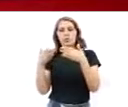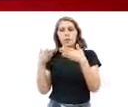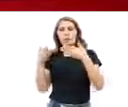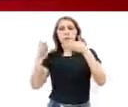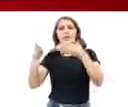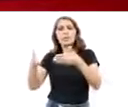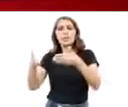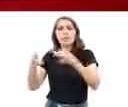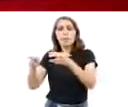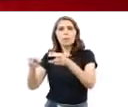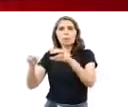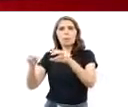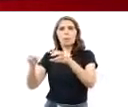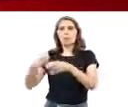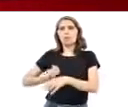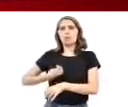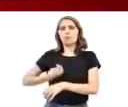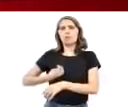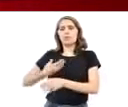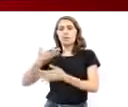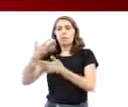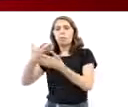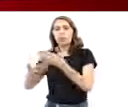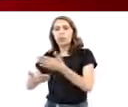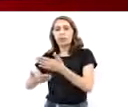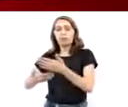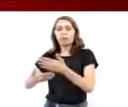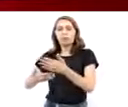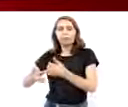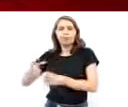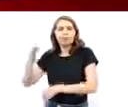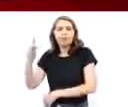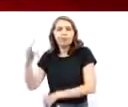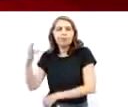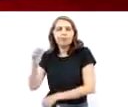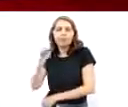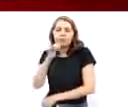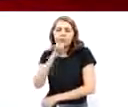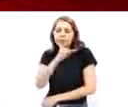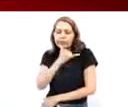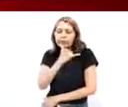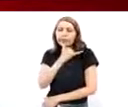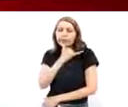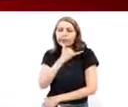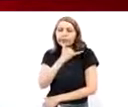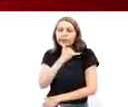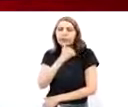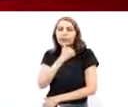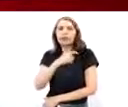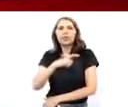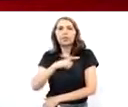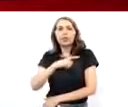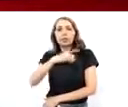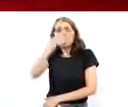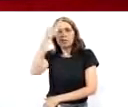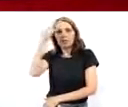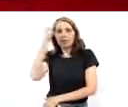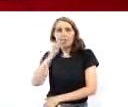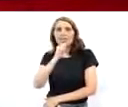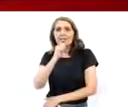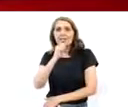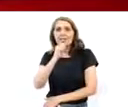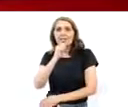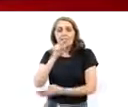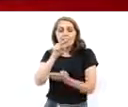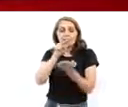perdas, dores, tristezas. Tem pessoas ainda acamadas. Temos professores que